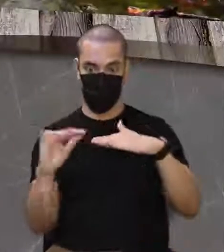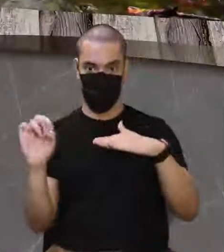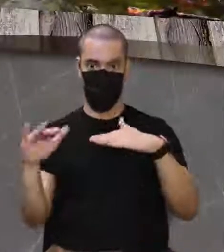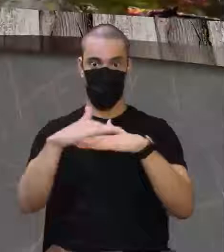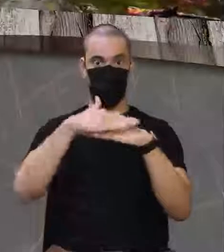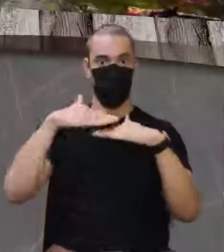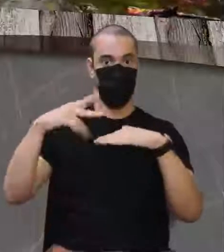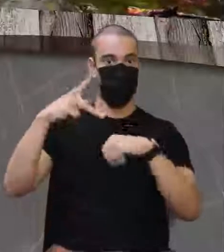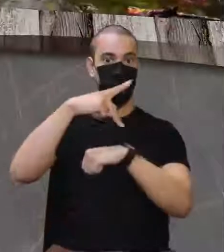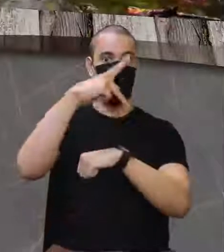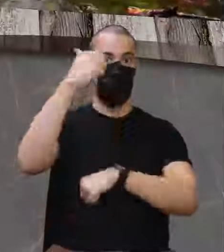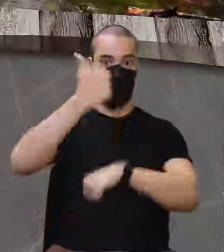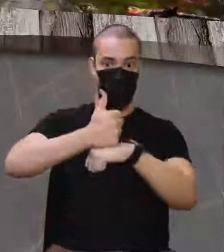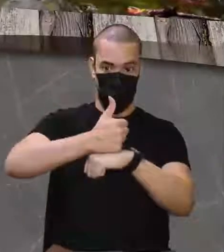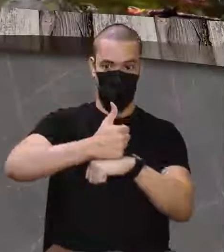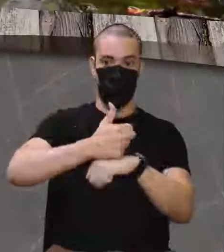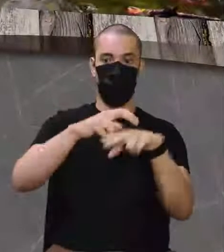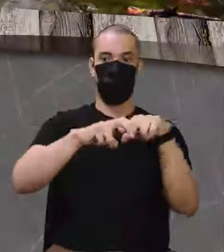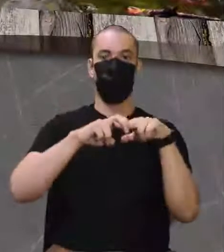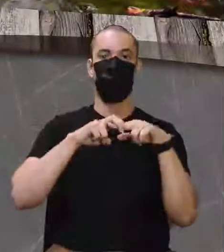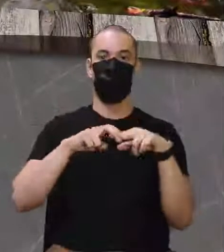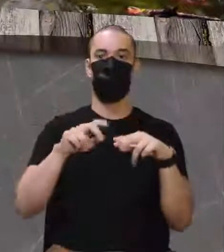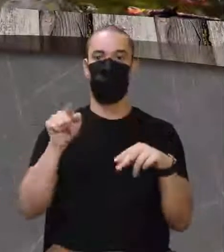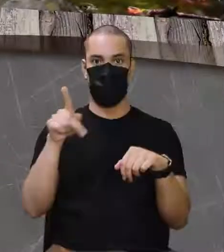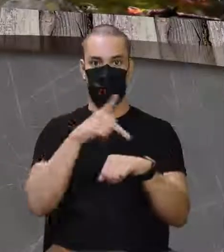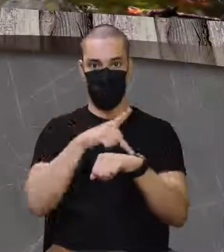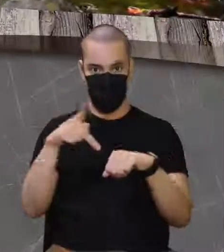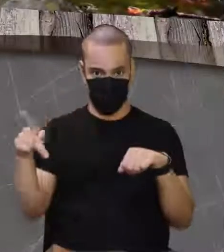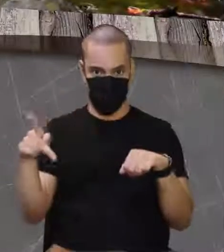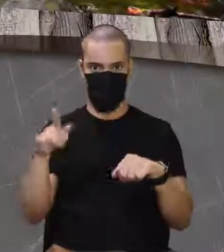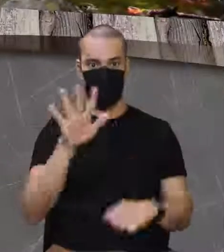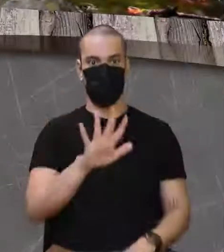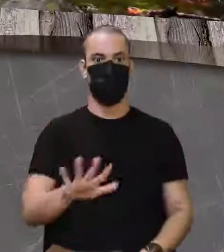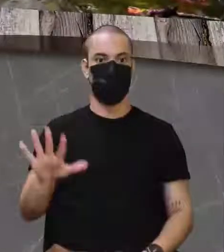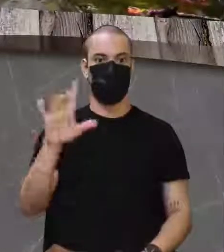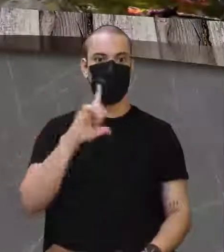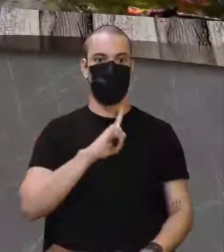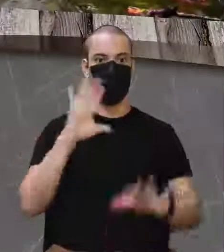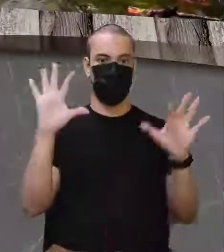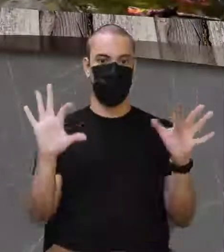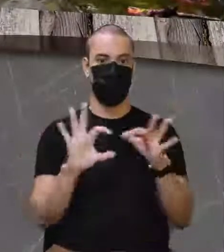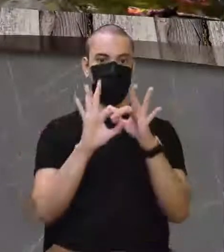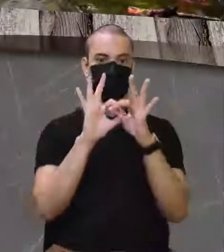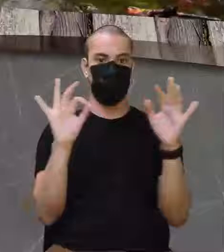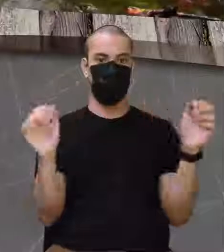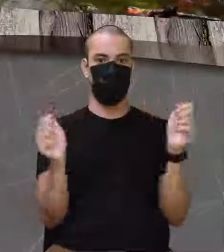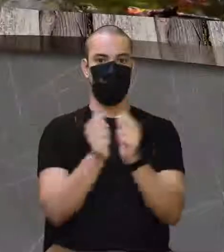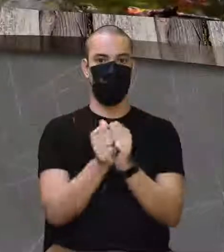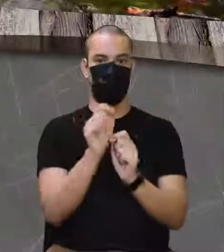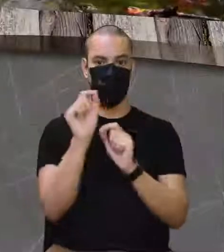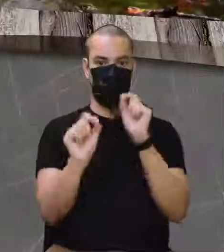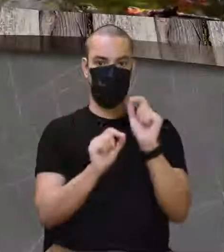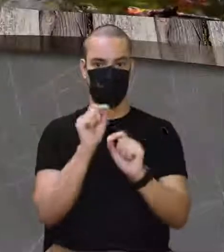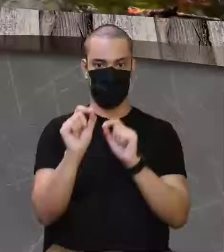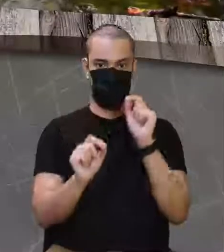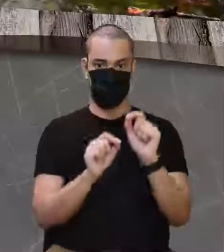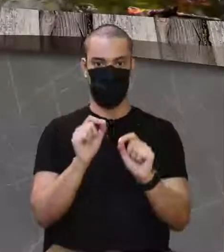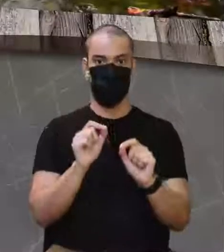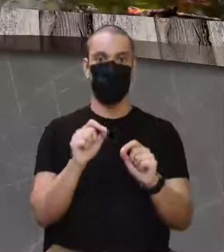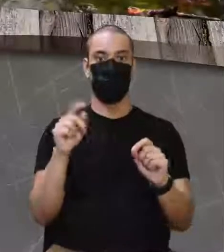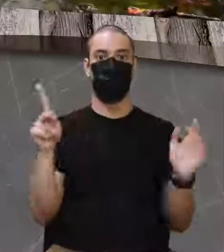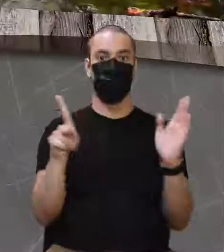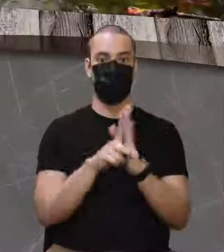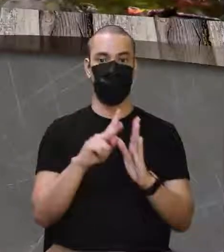puro. Normalmente, essa pureza, né? Essa geração pura está associada, é muito similar à questão de